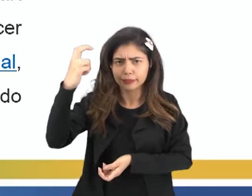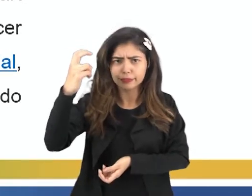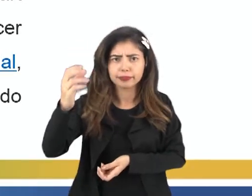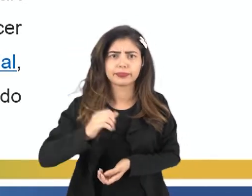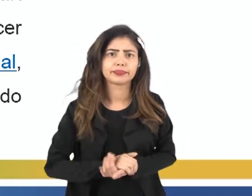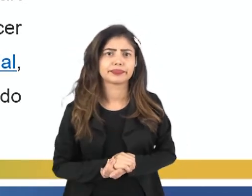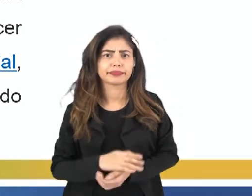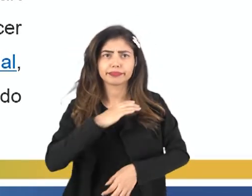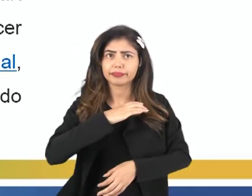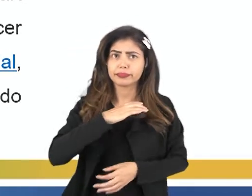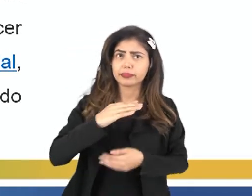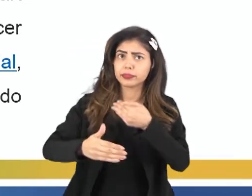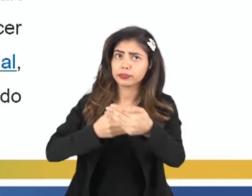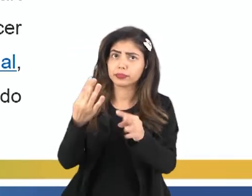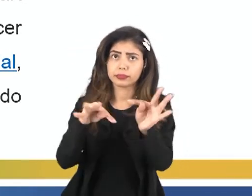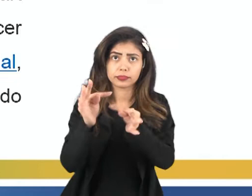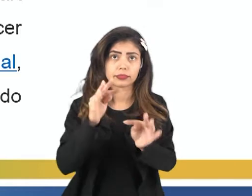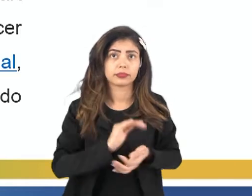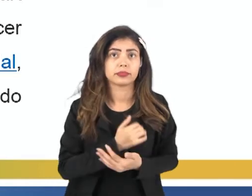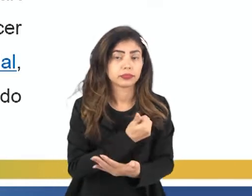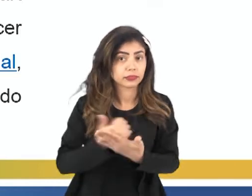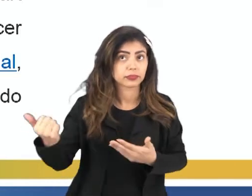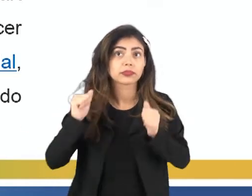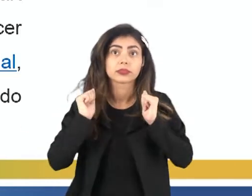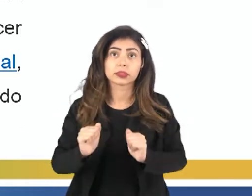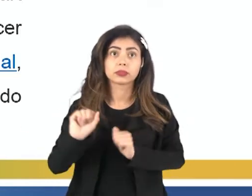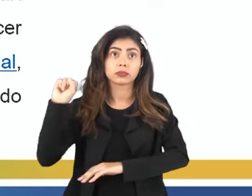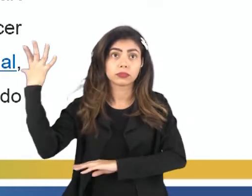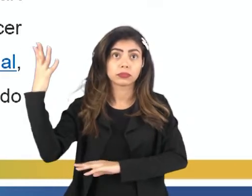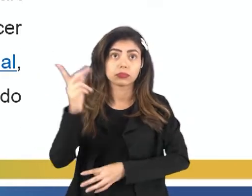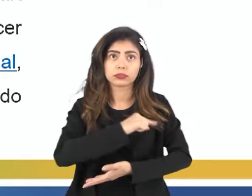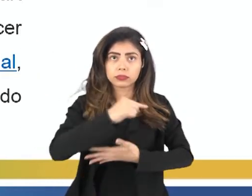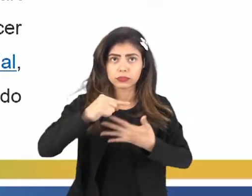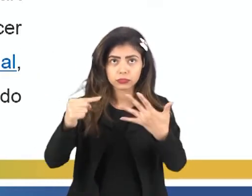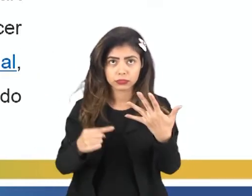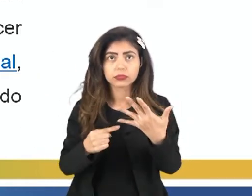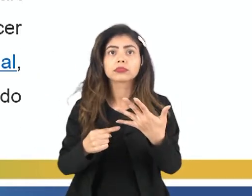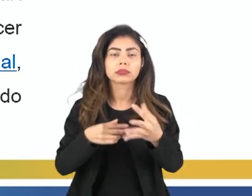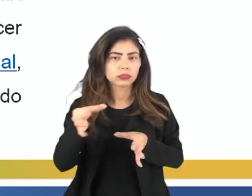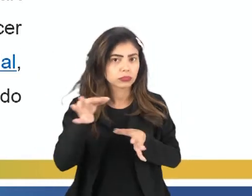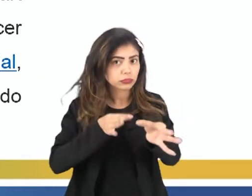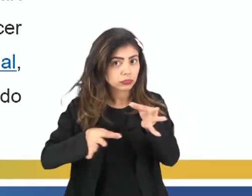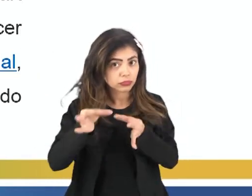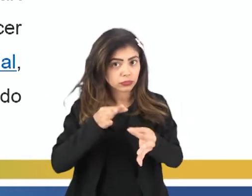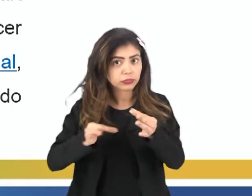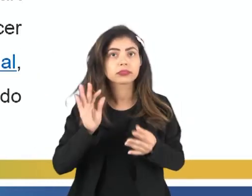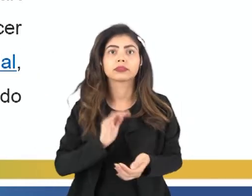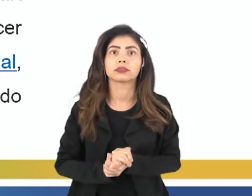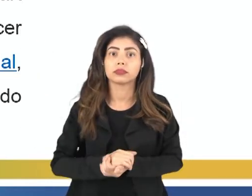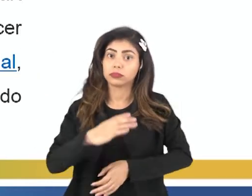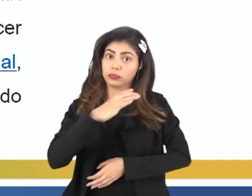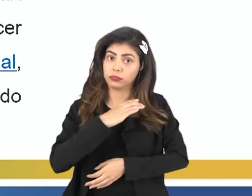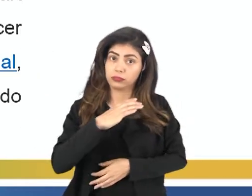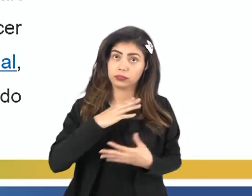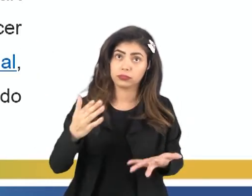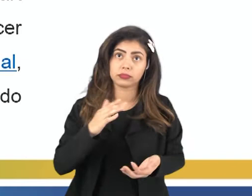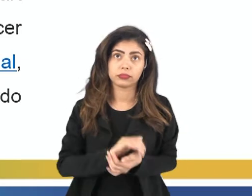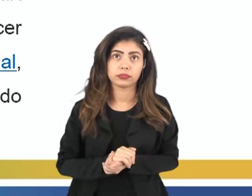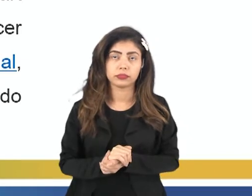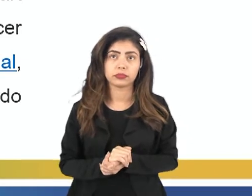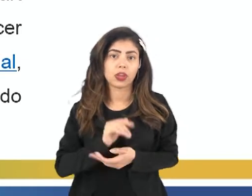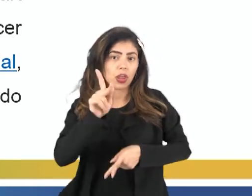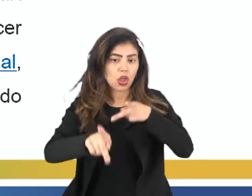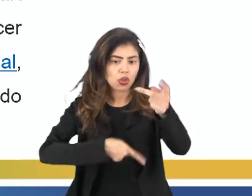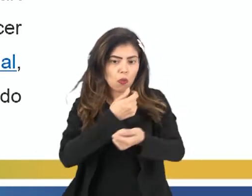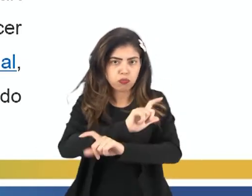o desenvolvimento tecnológico. Essas ações podem acontecer em vários setores, como planejamento urbano,